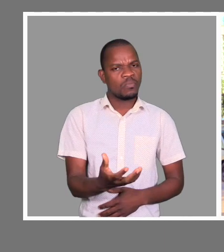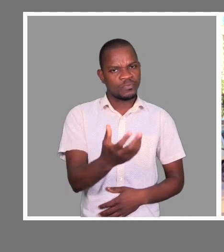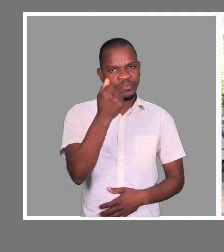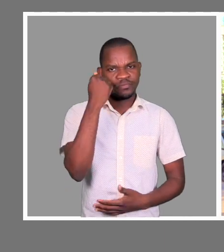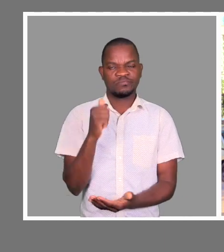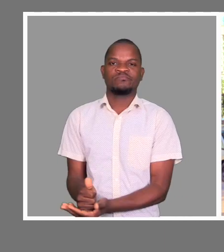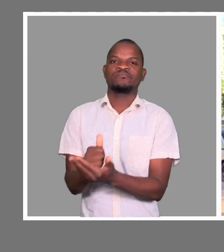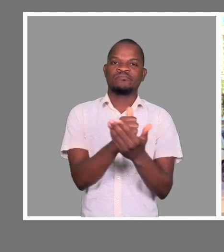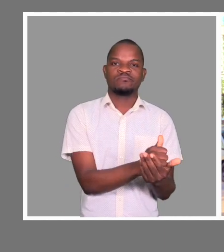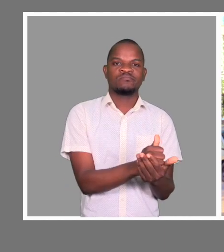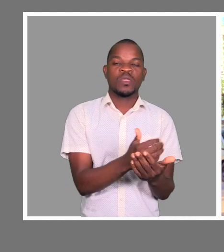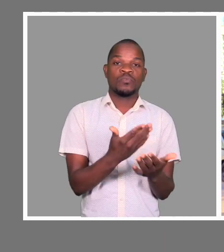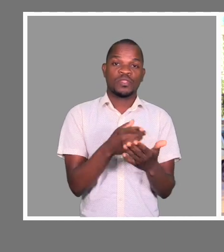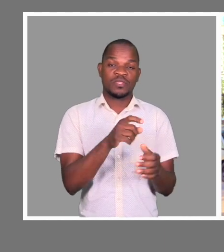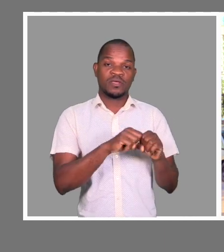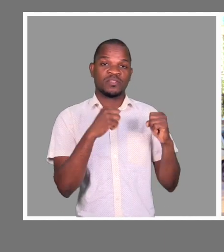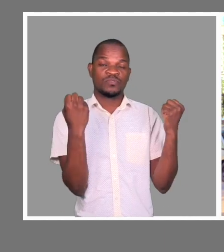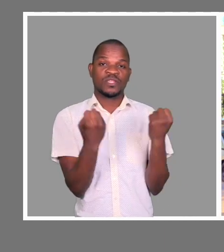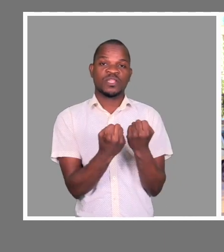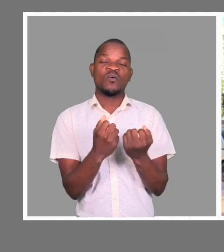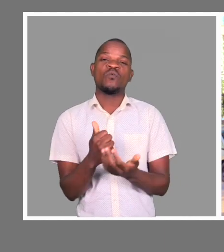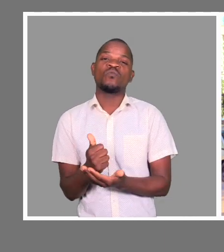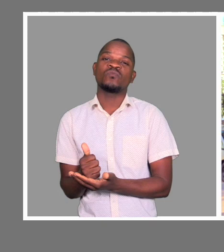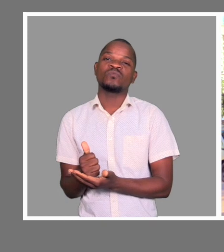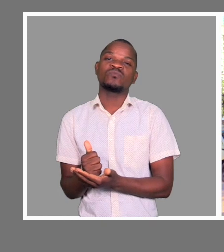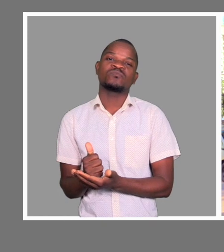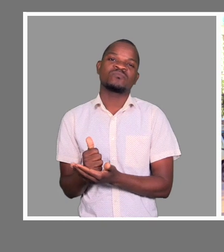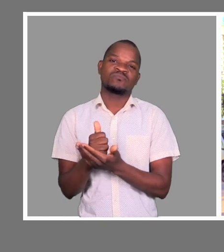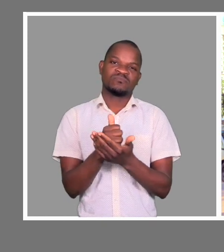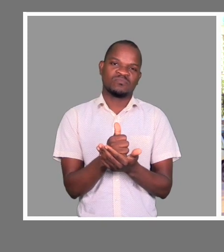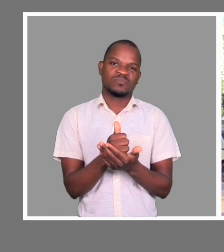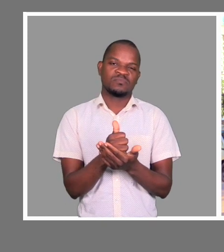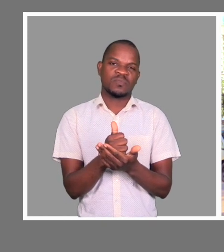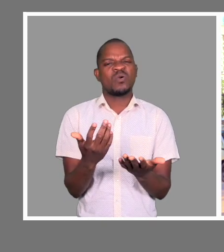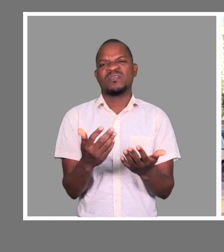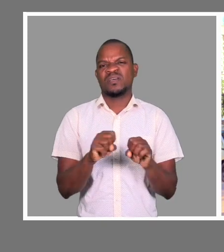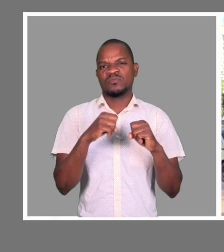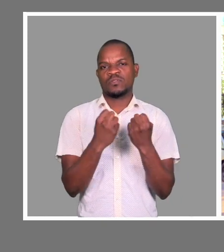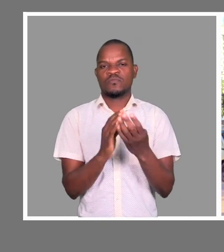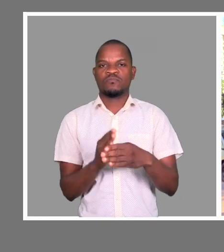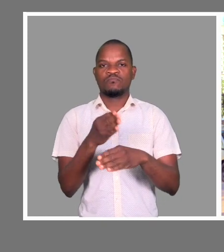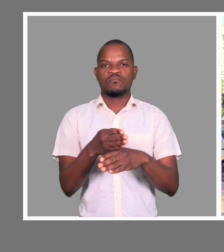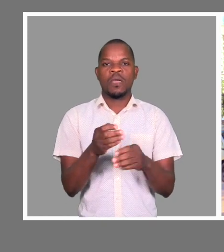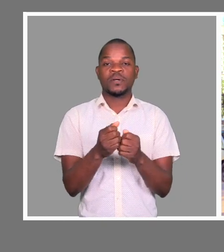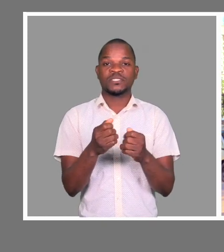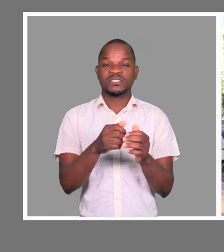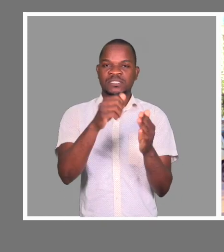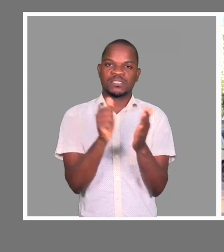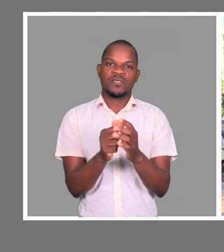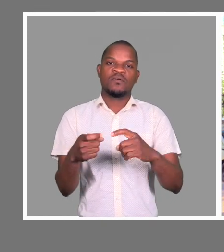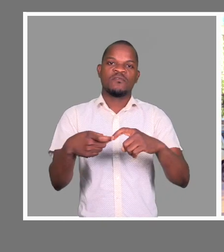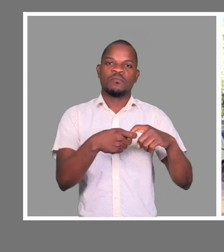família de superação é isto, família. É uma coisa grande, não são só duas pessoas para poder